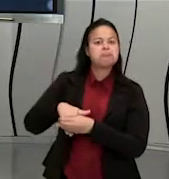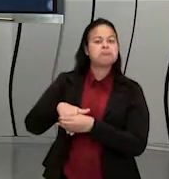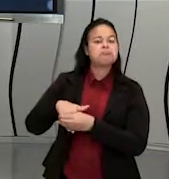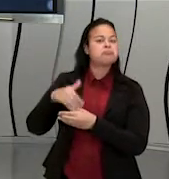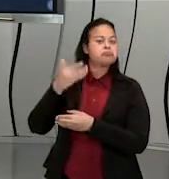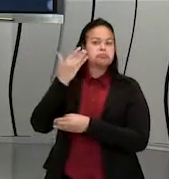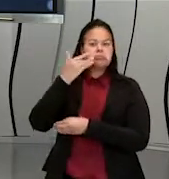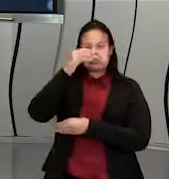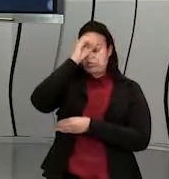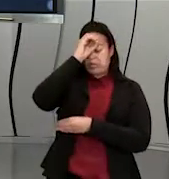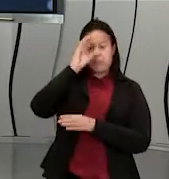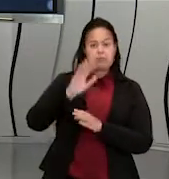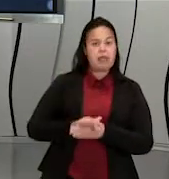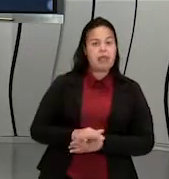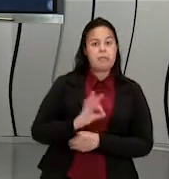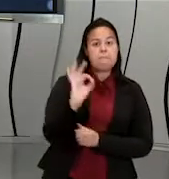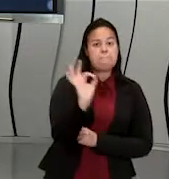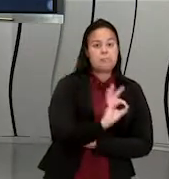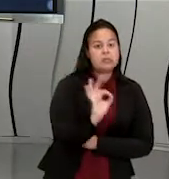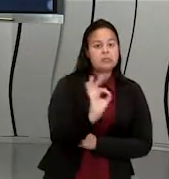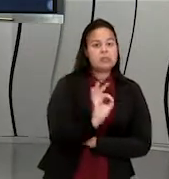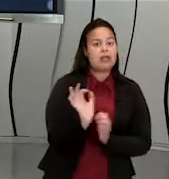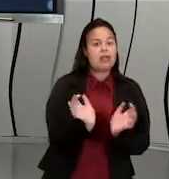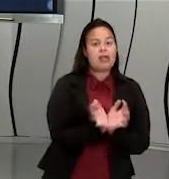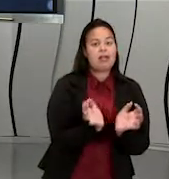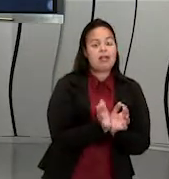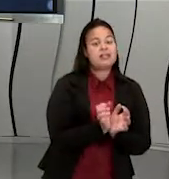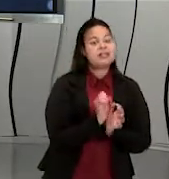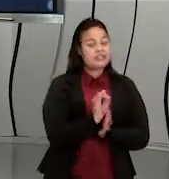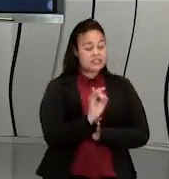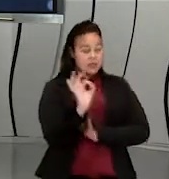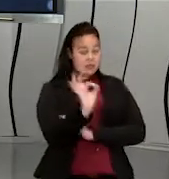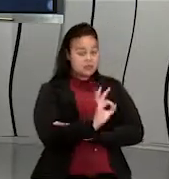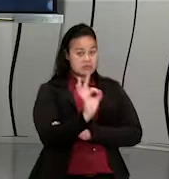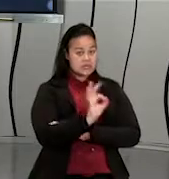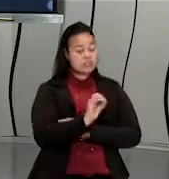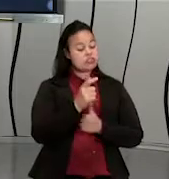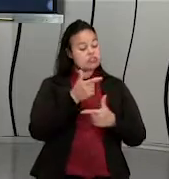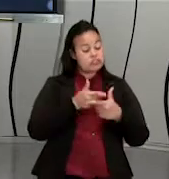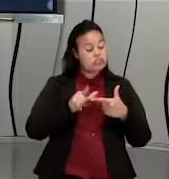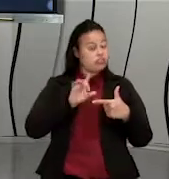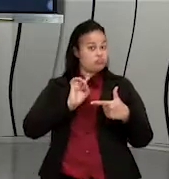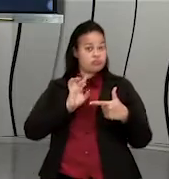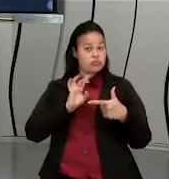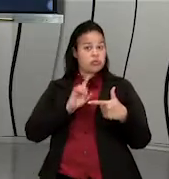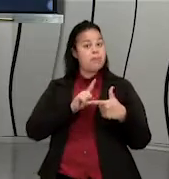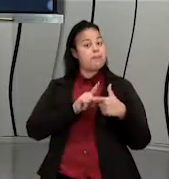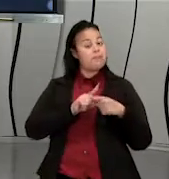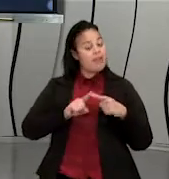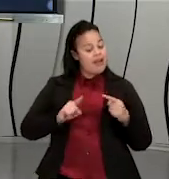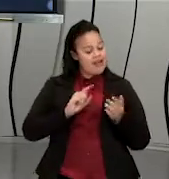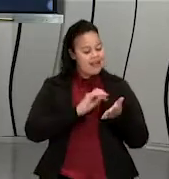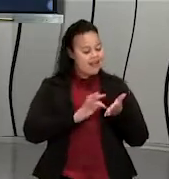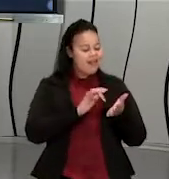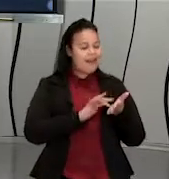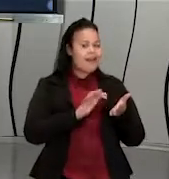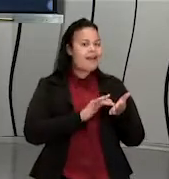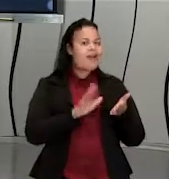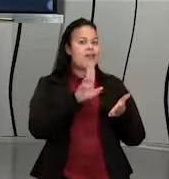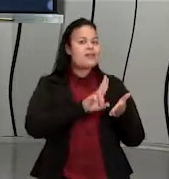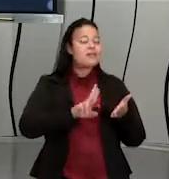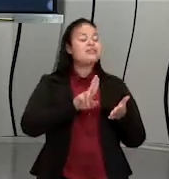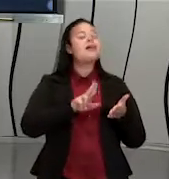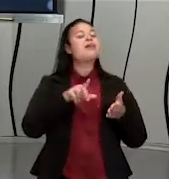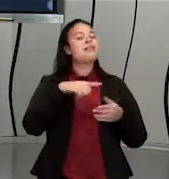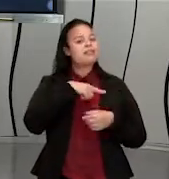é essa porcentagem desse número. Porque se fosse a porcentagem desse número, era só dividir. Mas se eu fizer isso na calculadora, eu vou ter